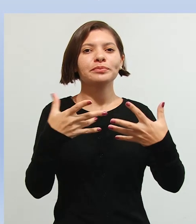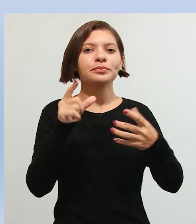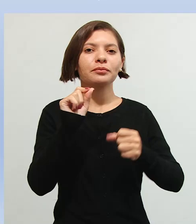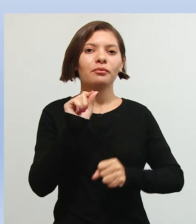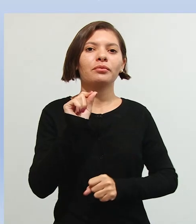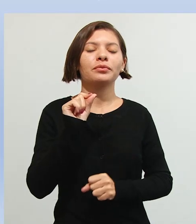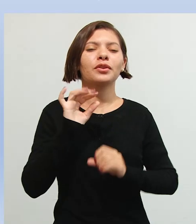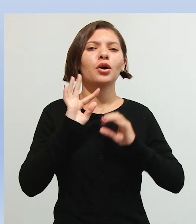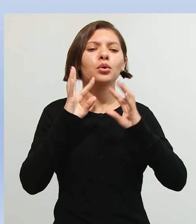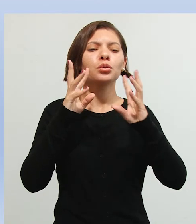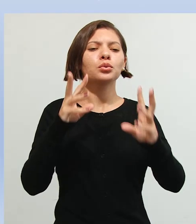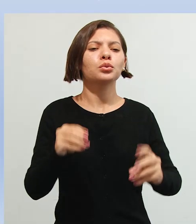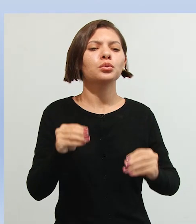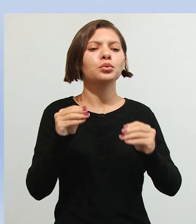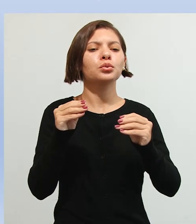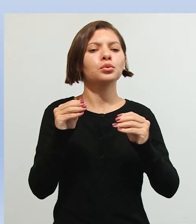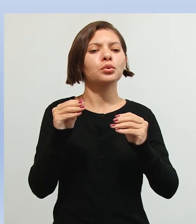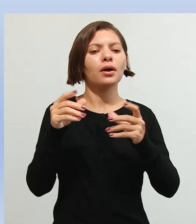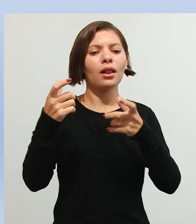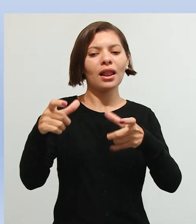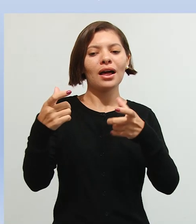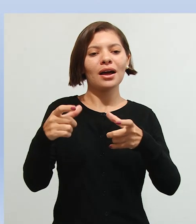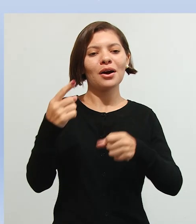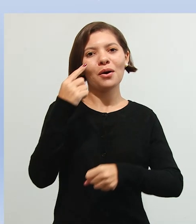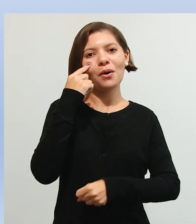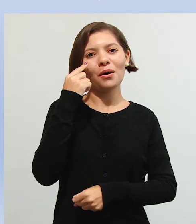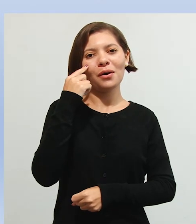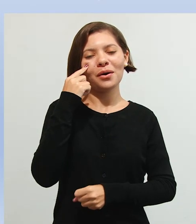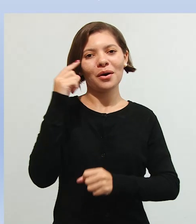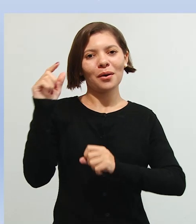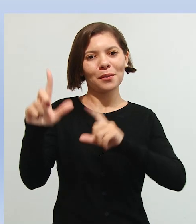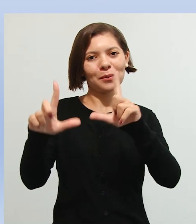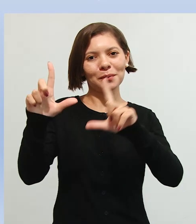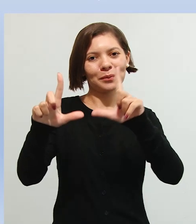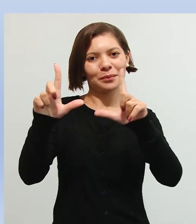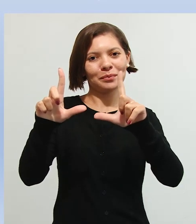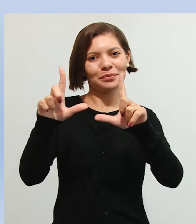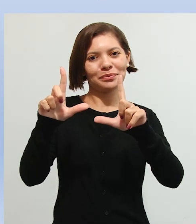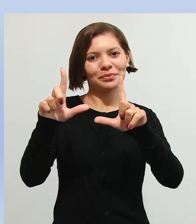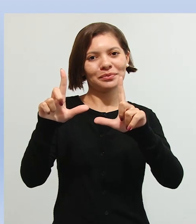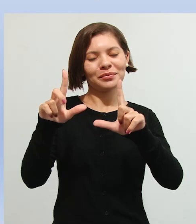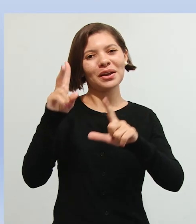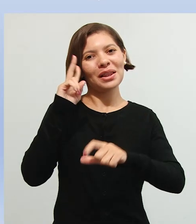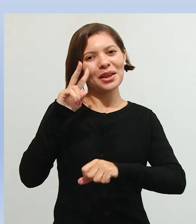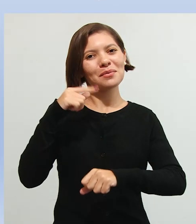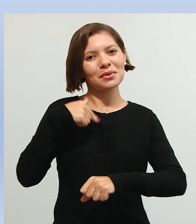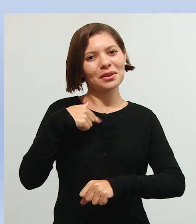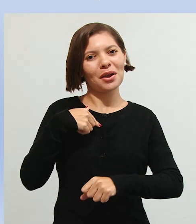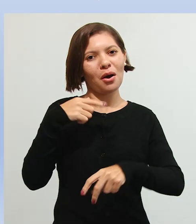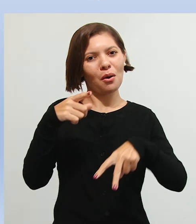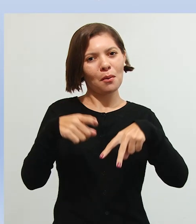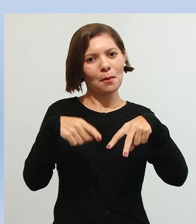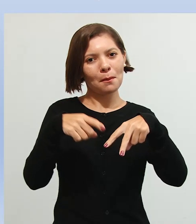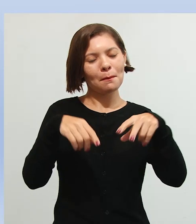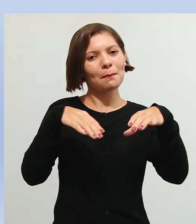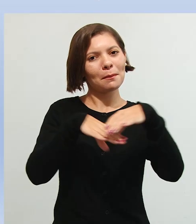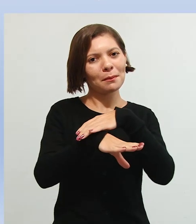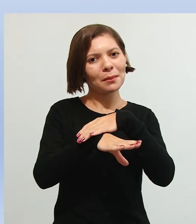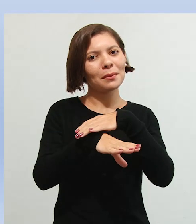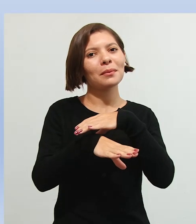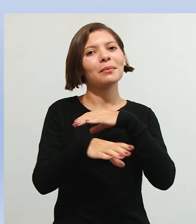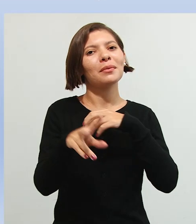que tudo nesta região que fica ao norte da Itália, olha aqui a Itália, lembra que a Itália tem o formato de uma bota, né?